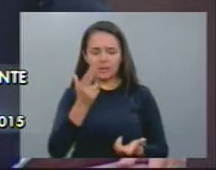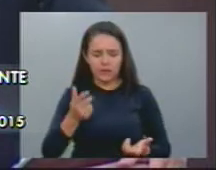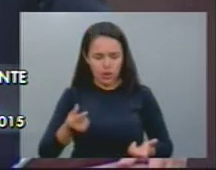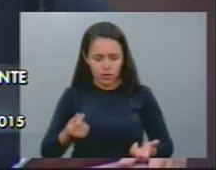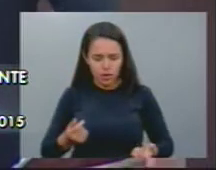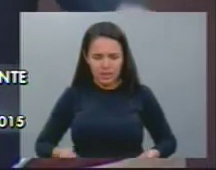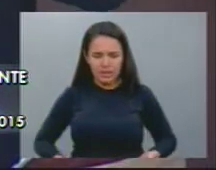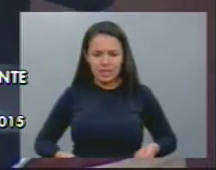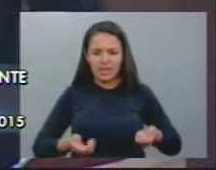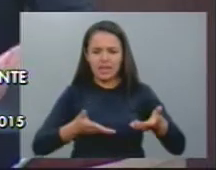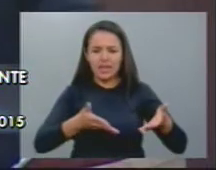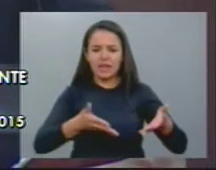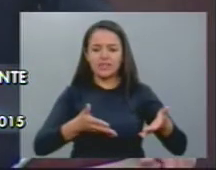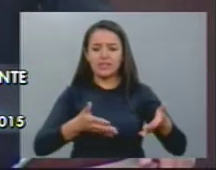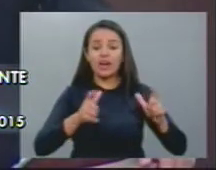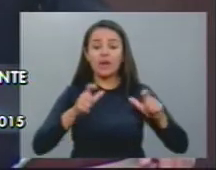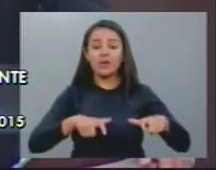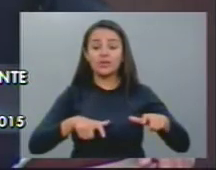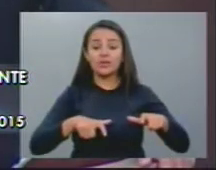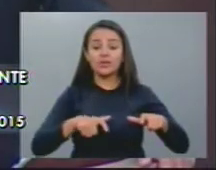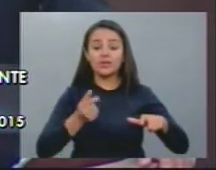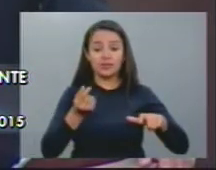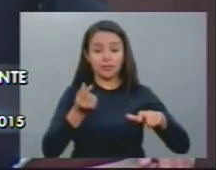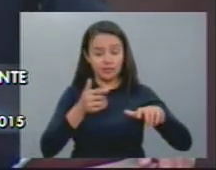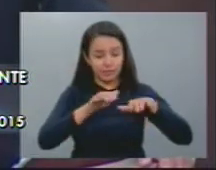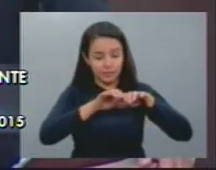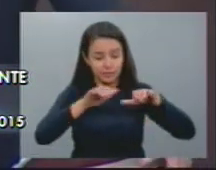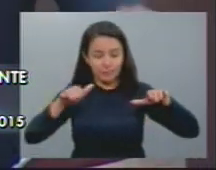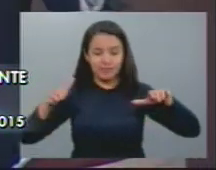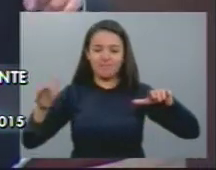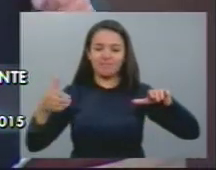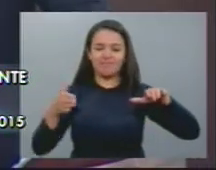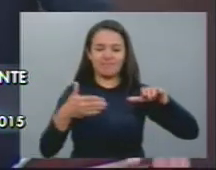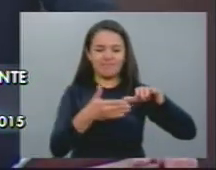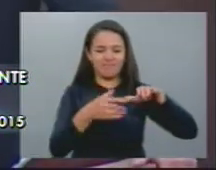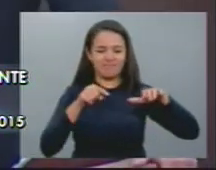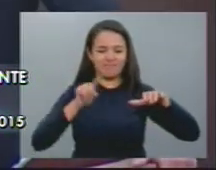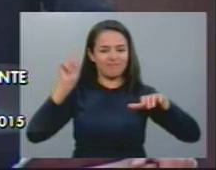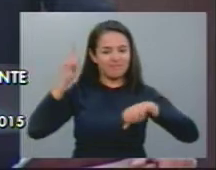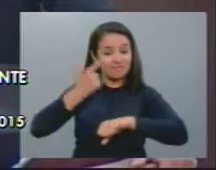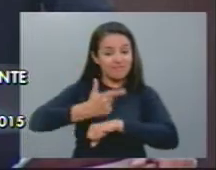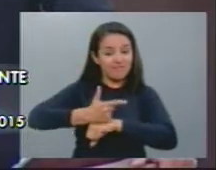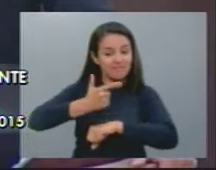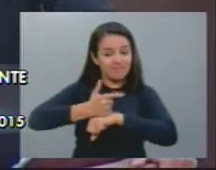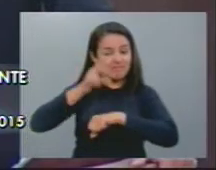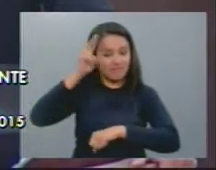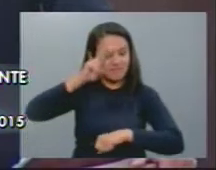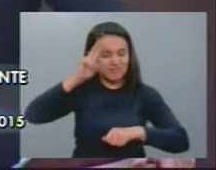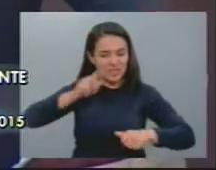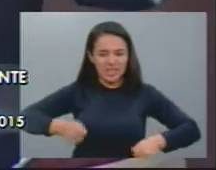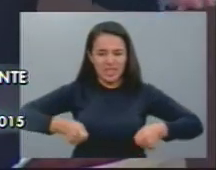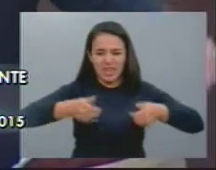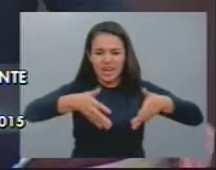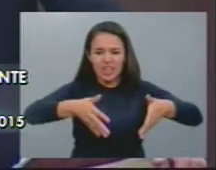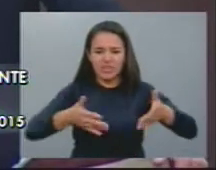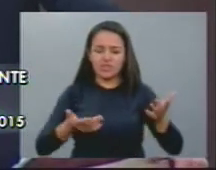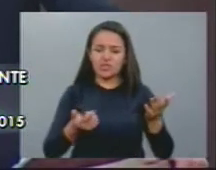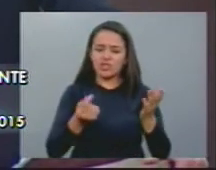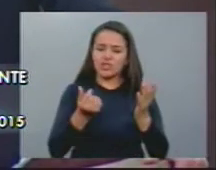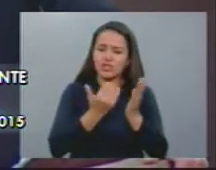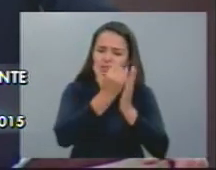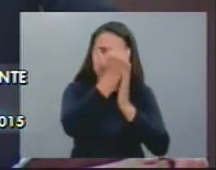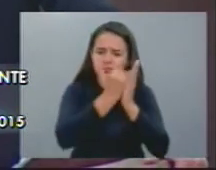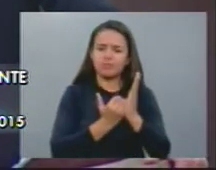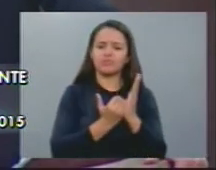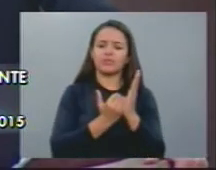que é o aquário. Entre todas as nossas emendas, eu queria destacar essa. Nós propusemos reduzir o dinheiro do aquário para colocar esse